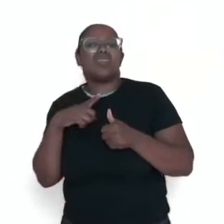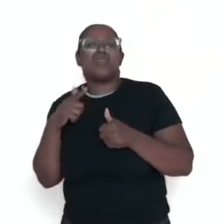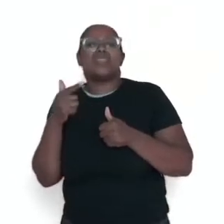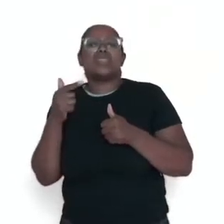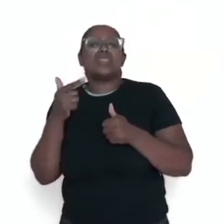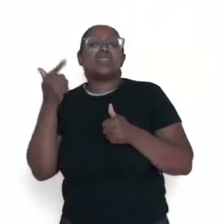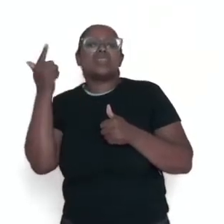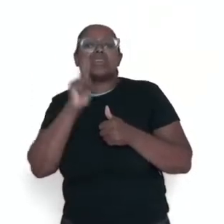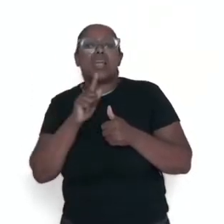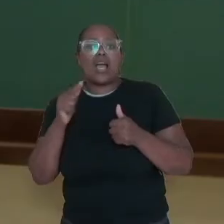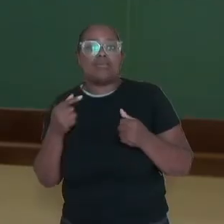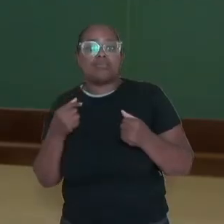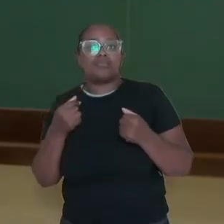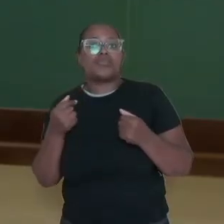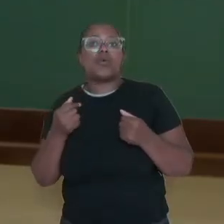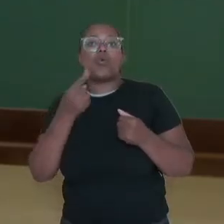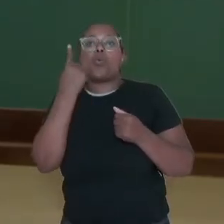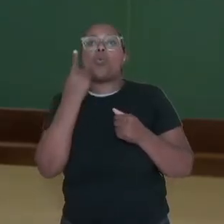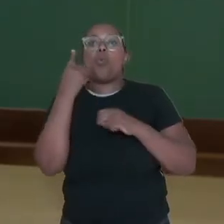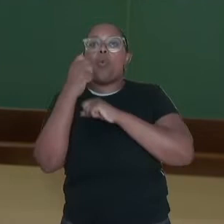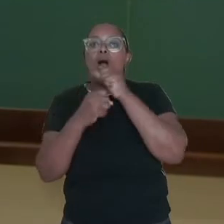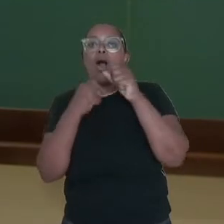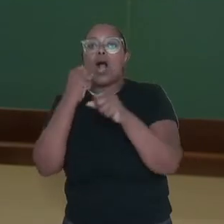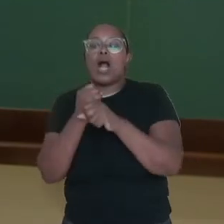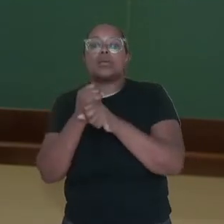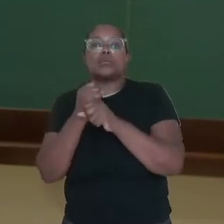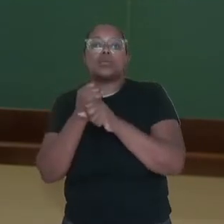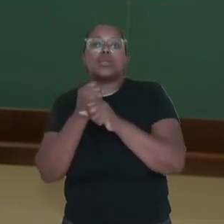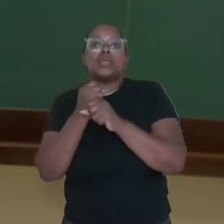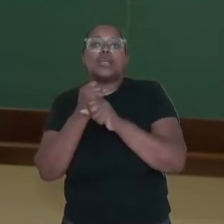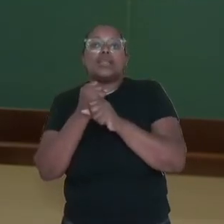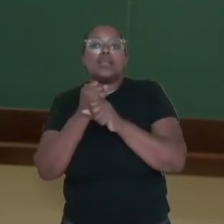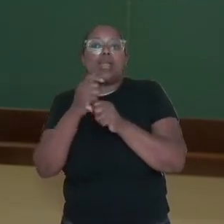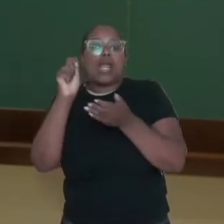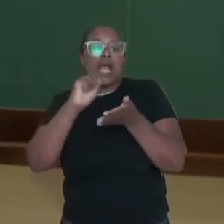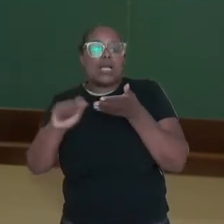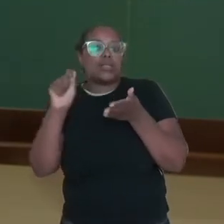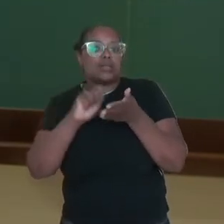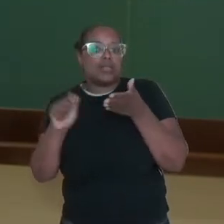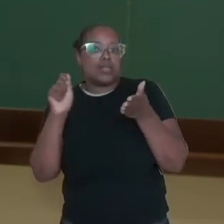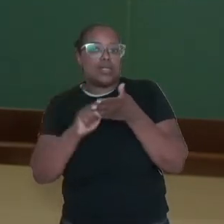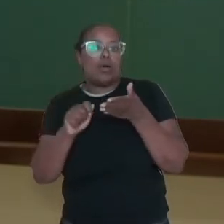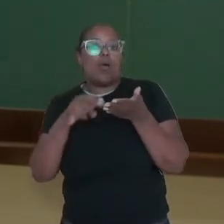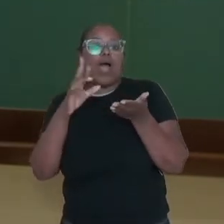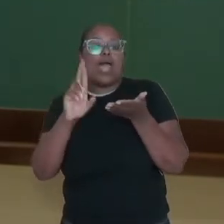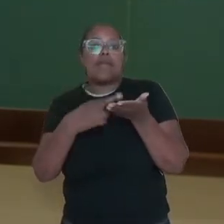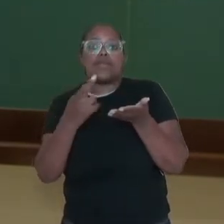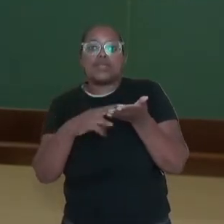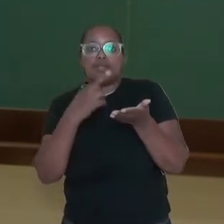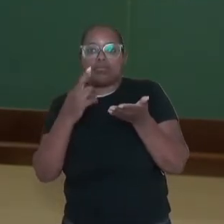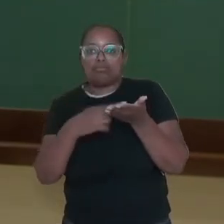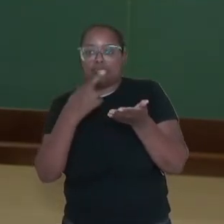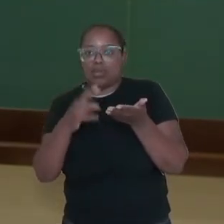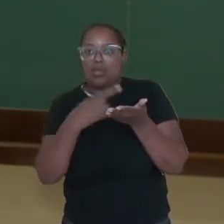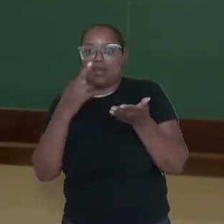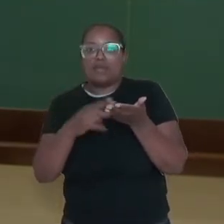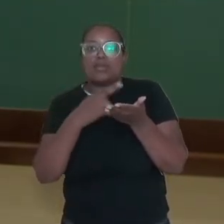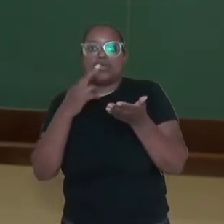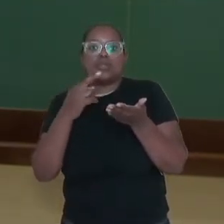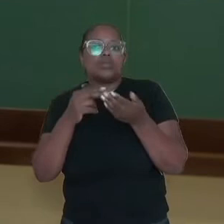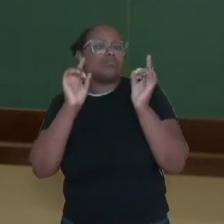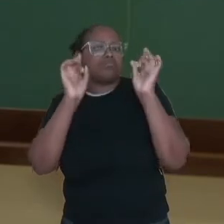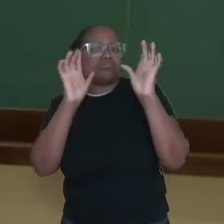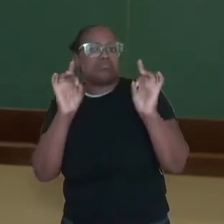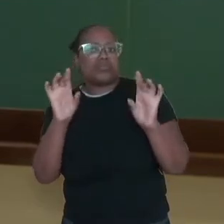de assinatura da revista Rolling Stones, que é uma revista de música, né? Que era bem conhecida na época, bem popular na